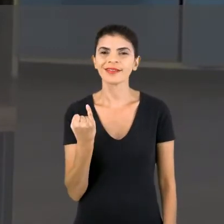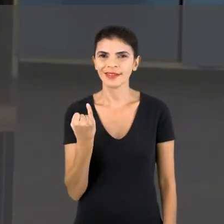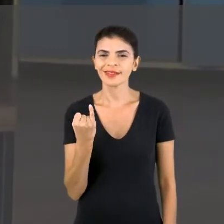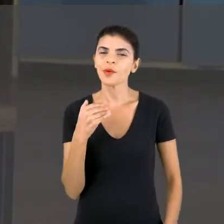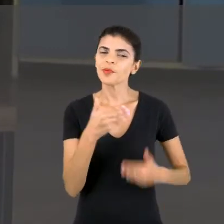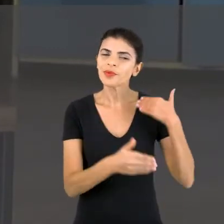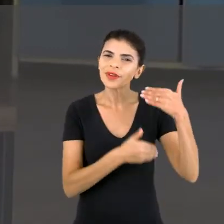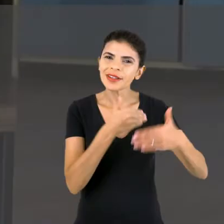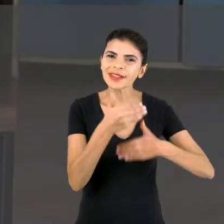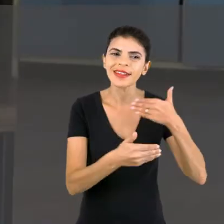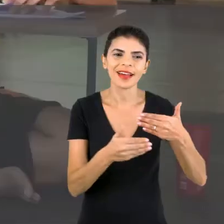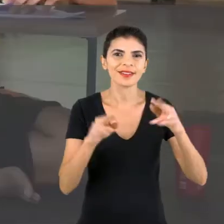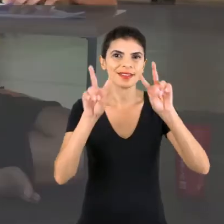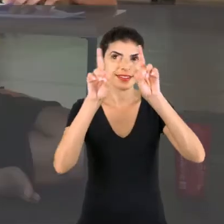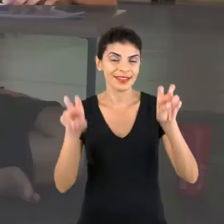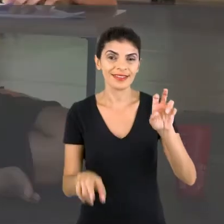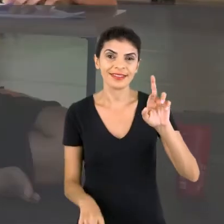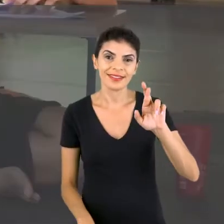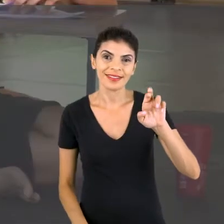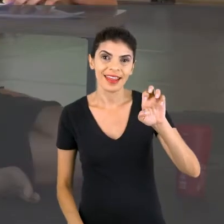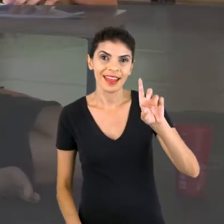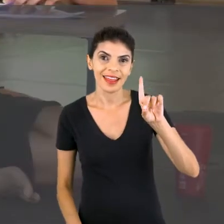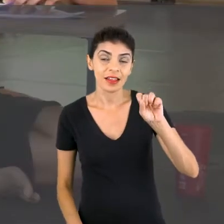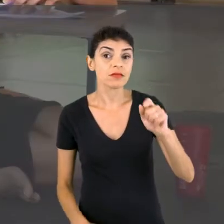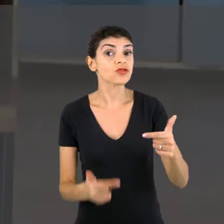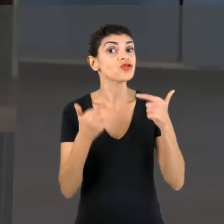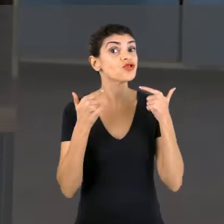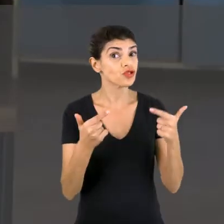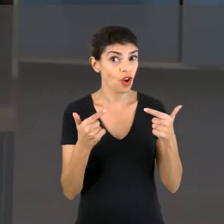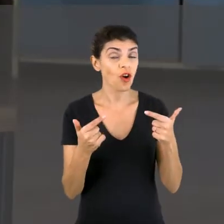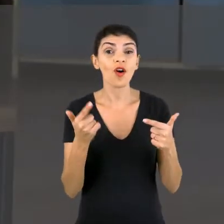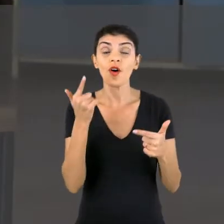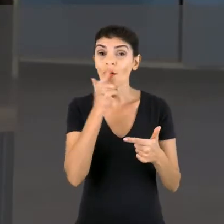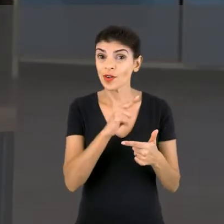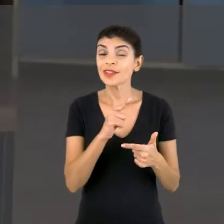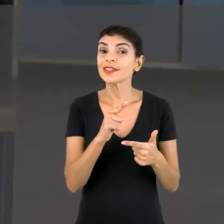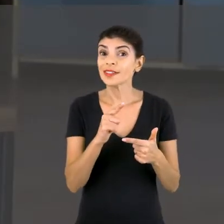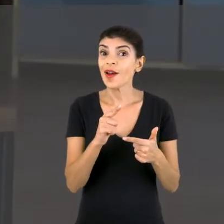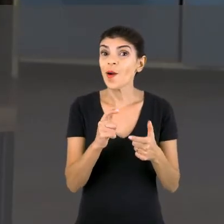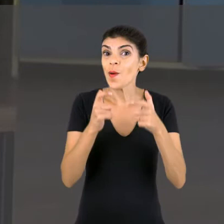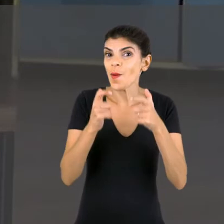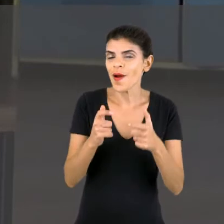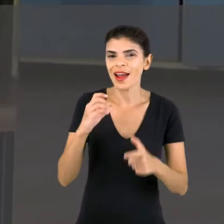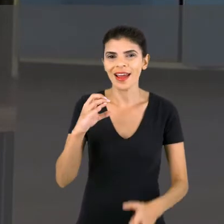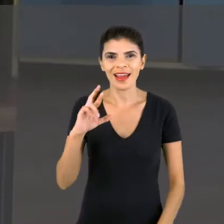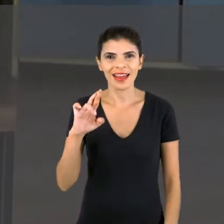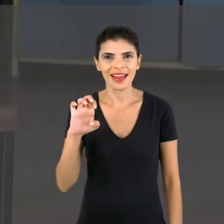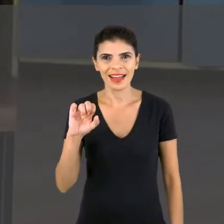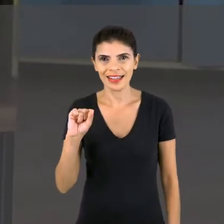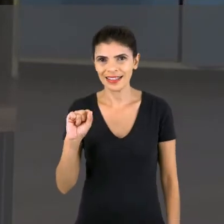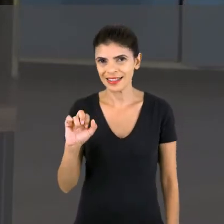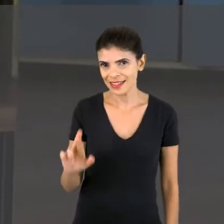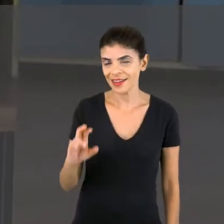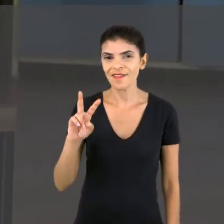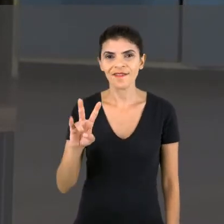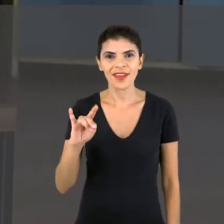falar desse processo aqui. A gente tem a sorte de ter feito uma formação no Crescer e Viver, que é uma instituição que